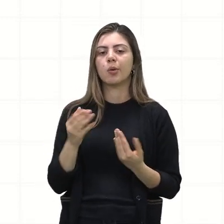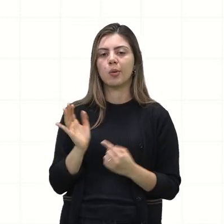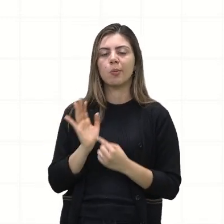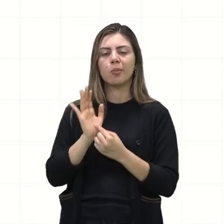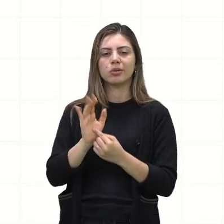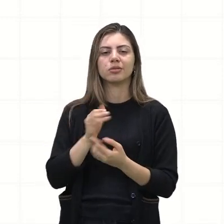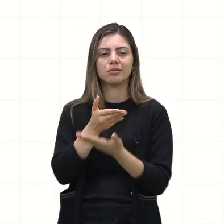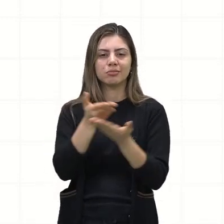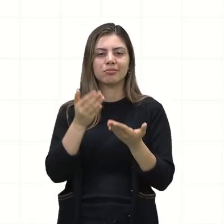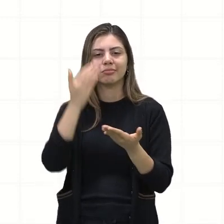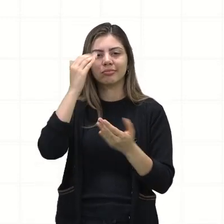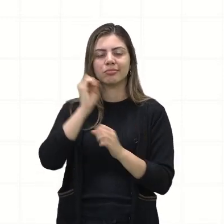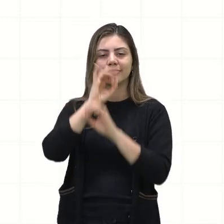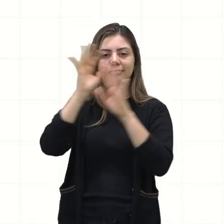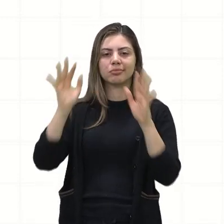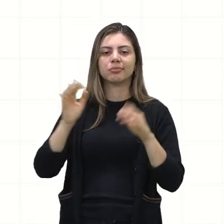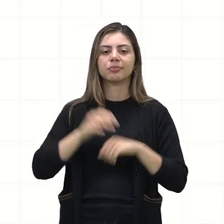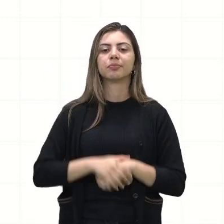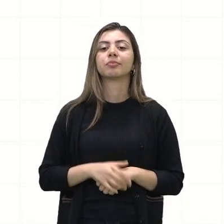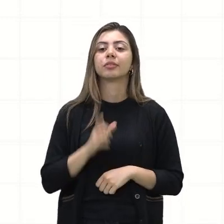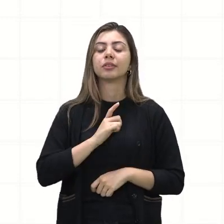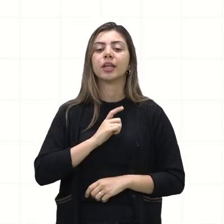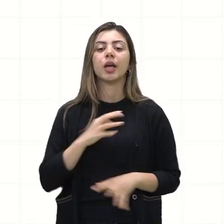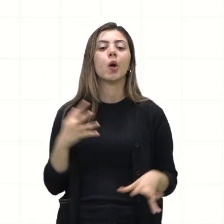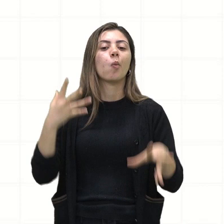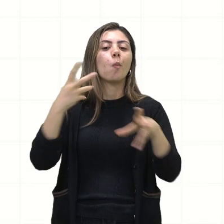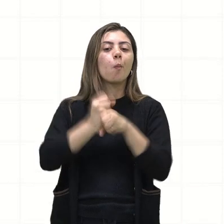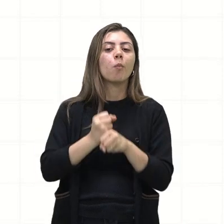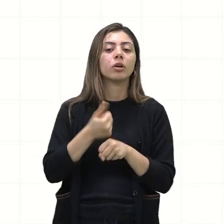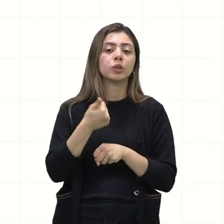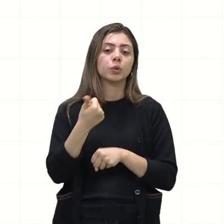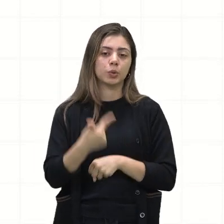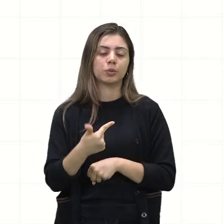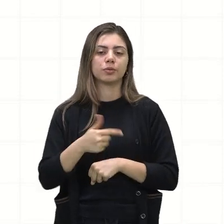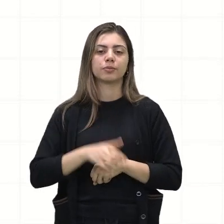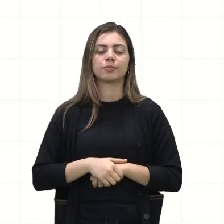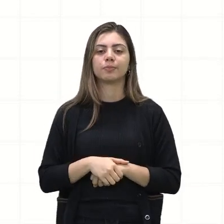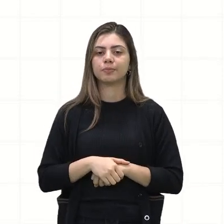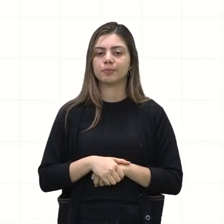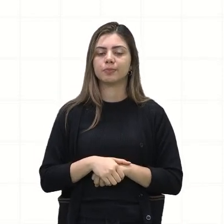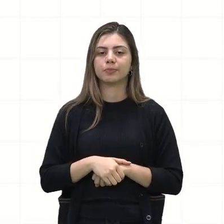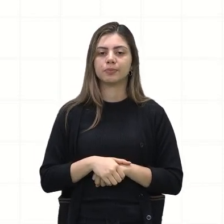claro para vocês. Então, nós temos aqui 12 elementos. Tá?